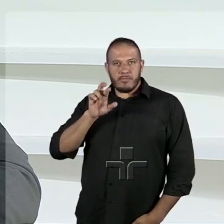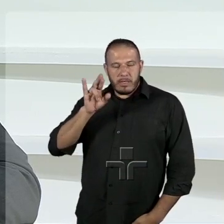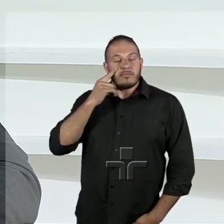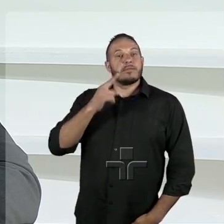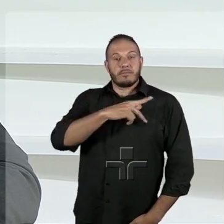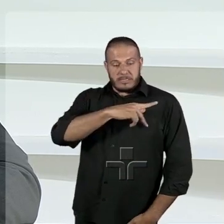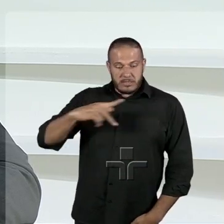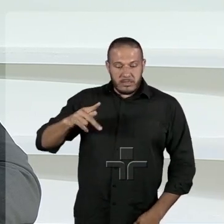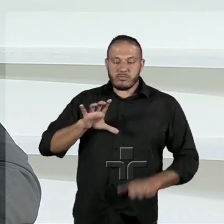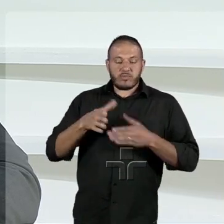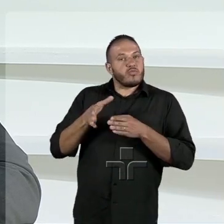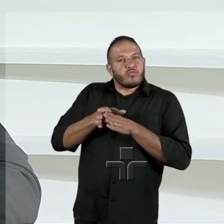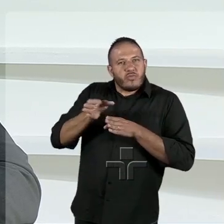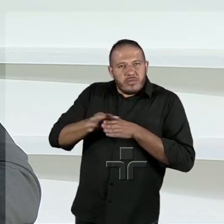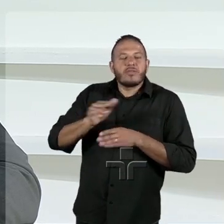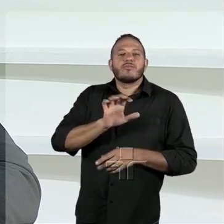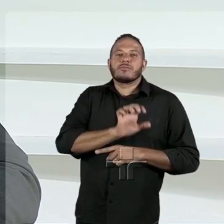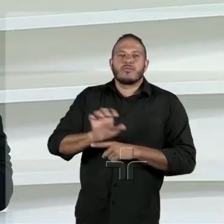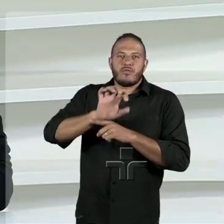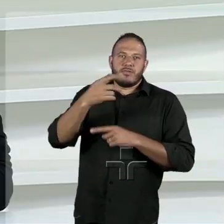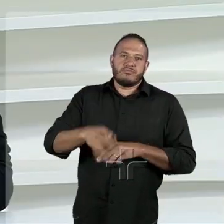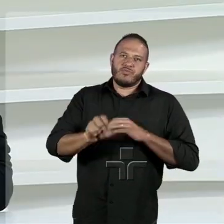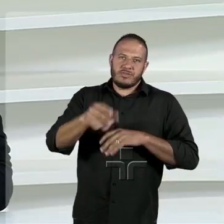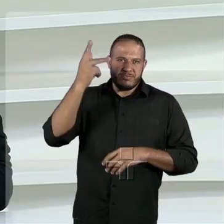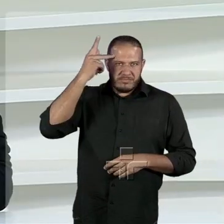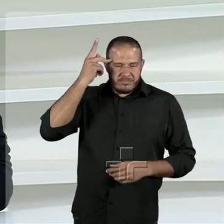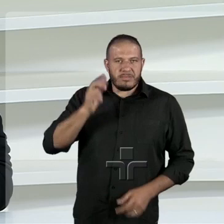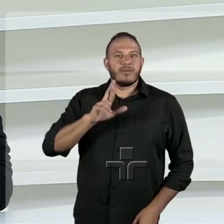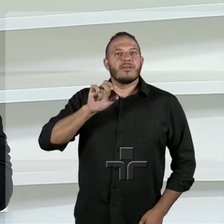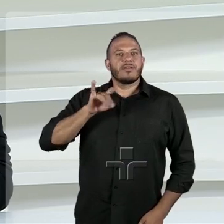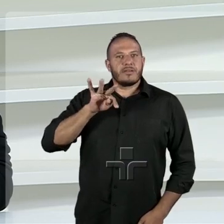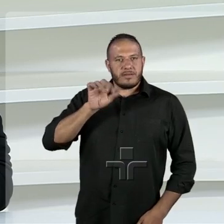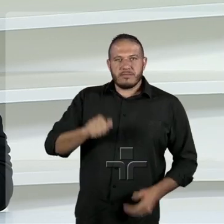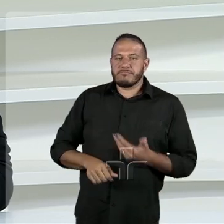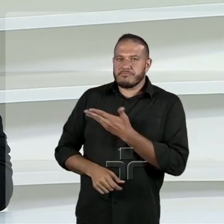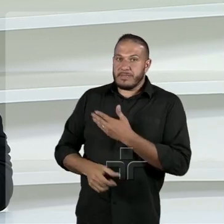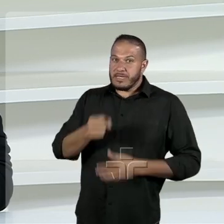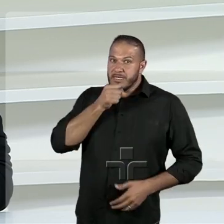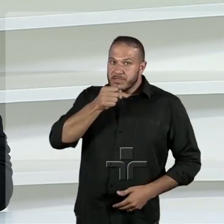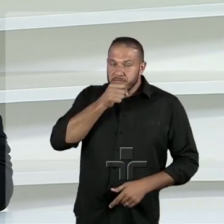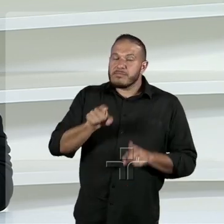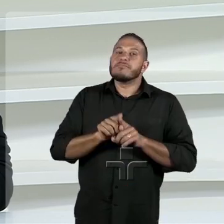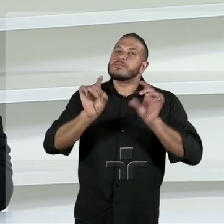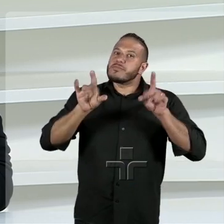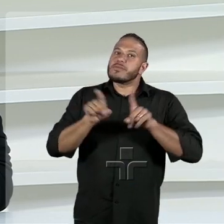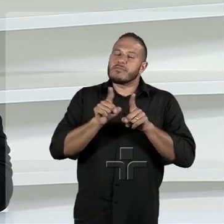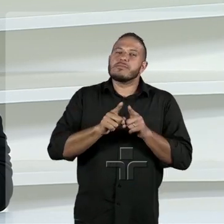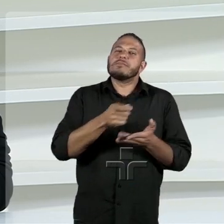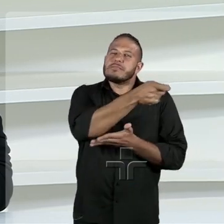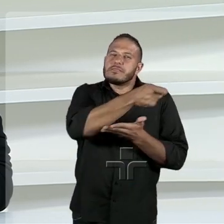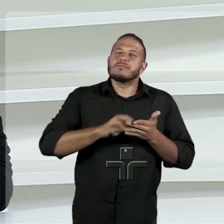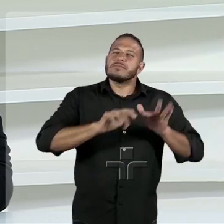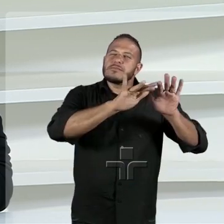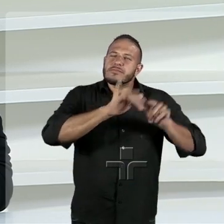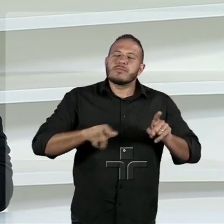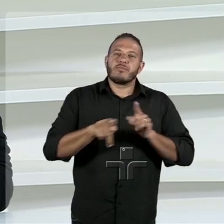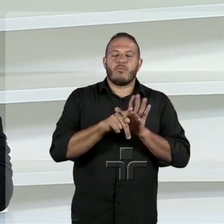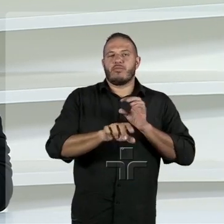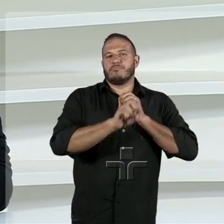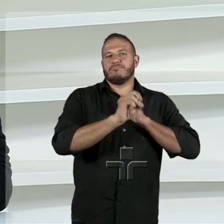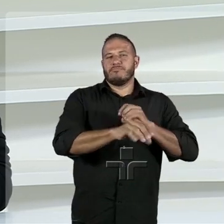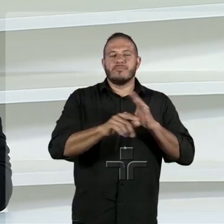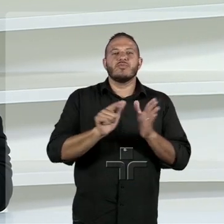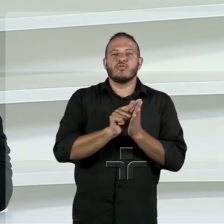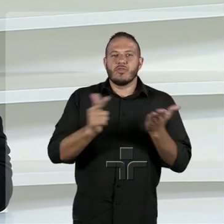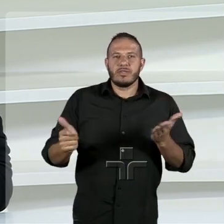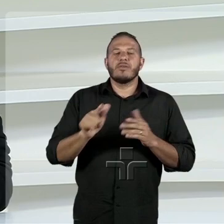Conselho Estadual de Educação de São Paulo. Renata Cafardo, repórter especial e colunista de Educação do